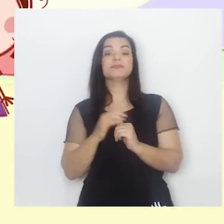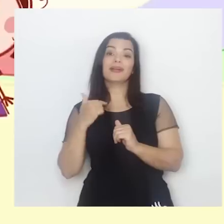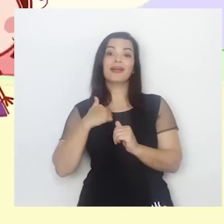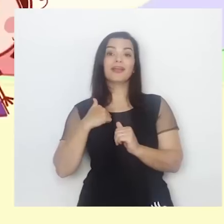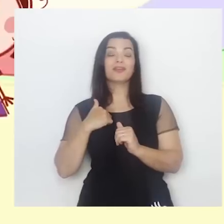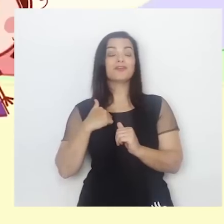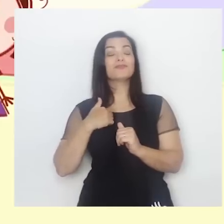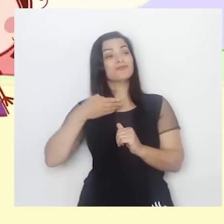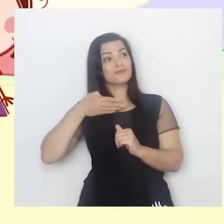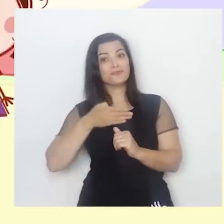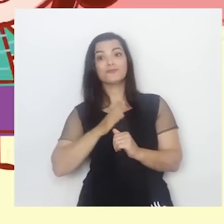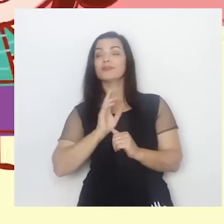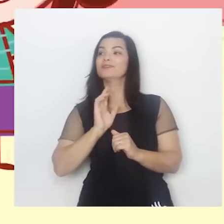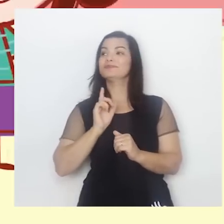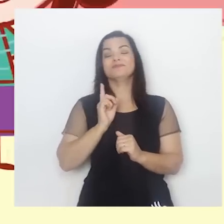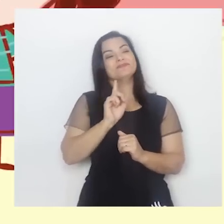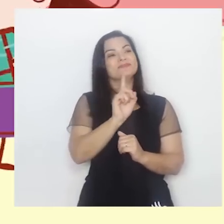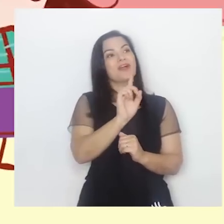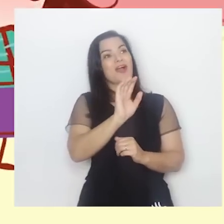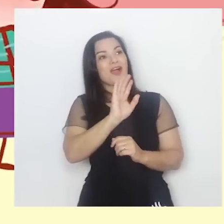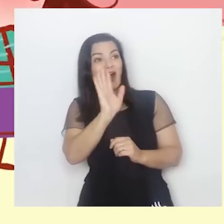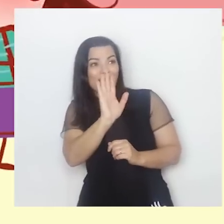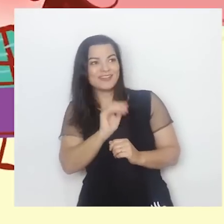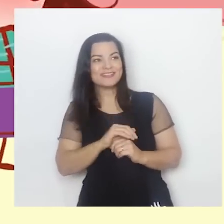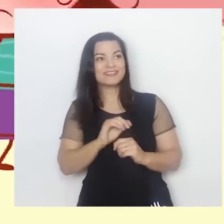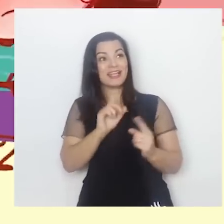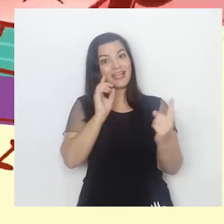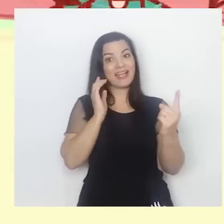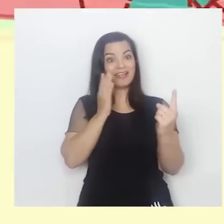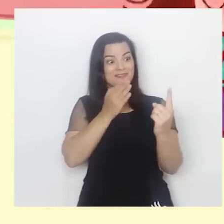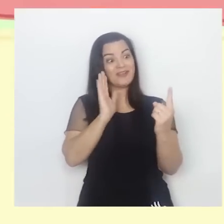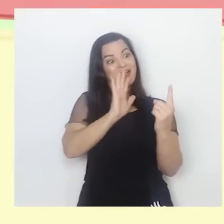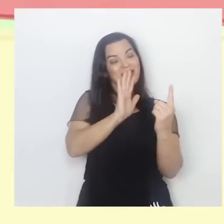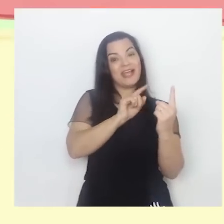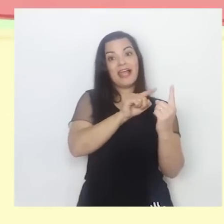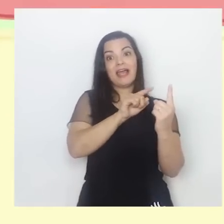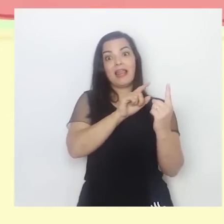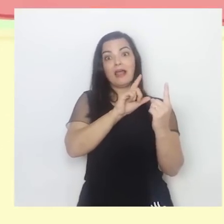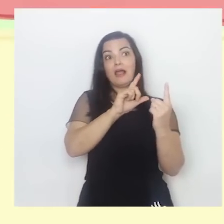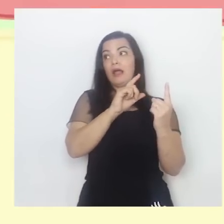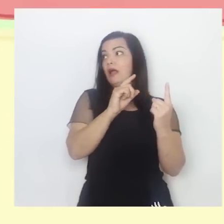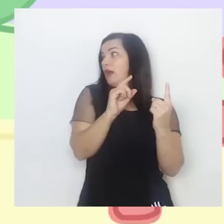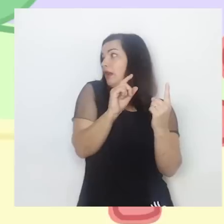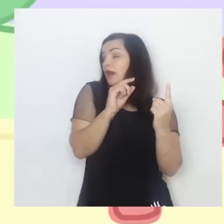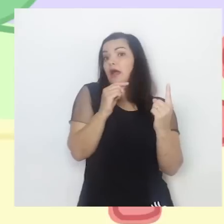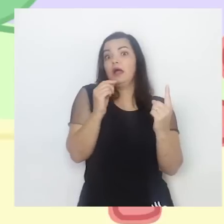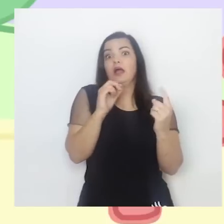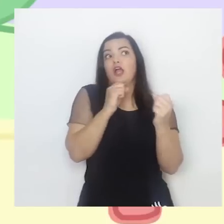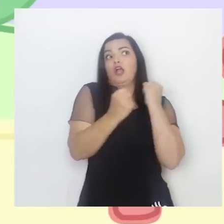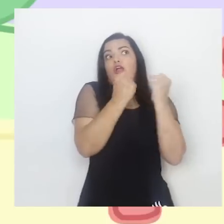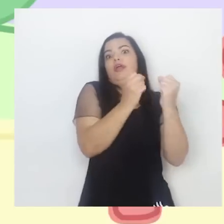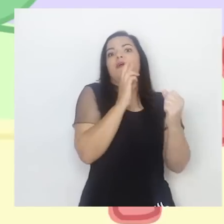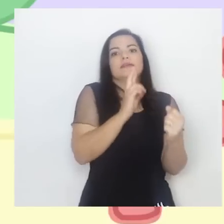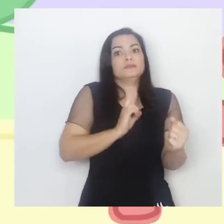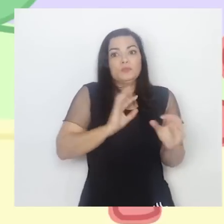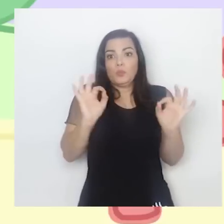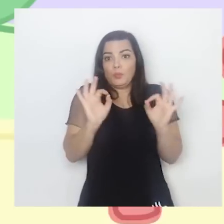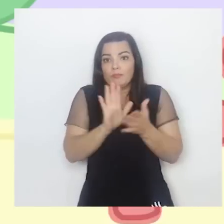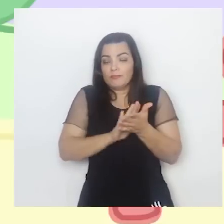Eu fui falar oi para ela, mas ela saiu correndo e nem respondeu. Mas